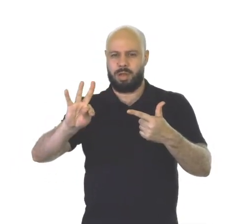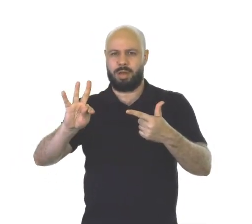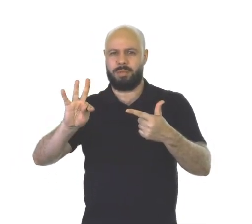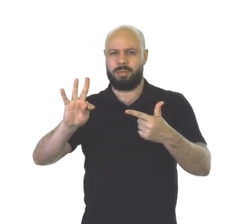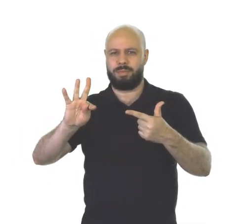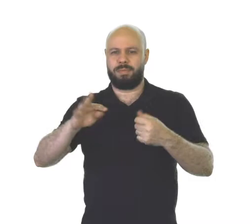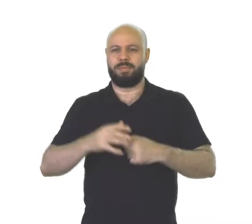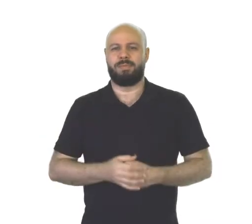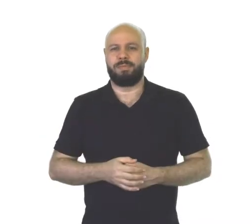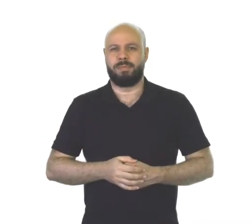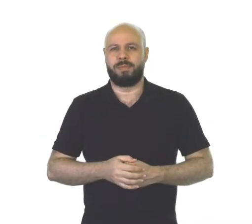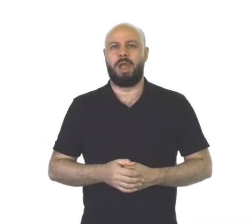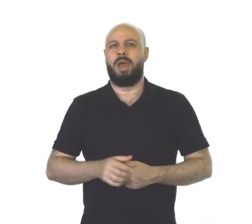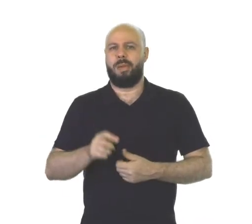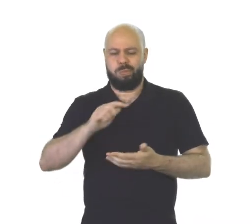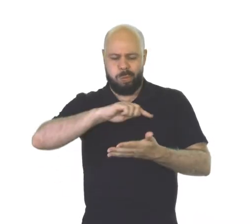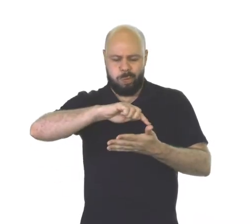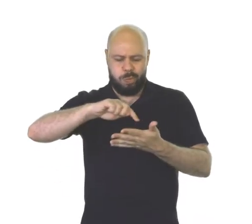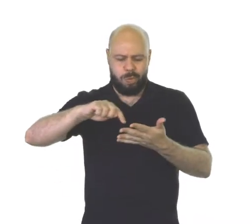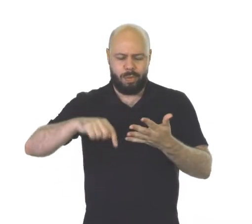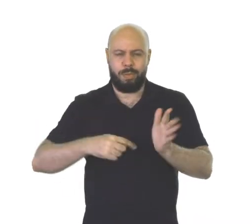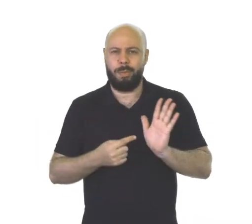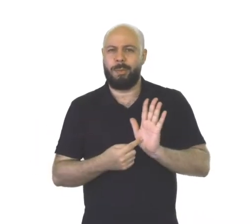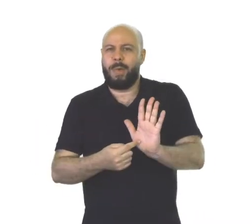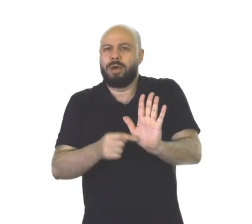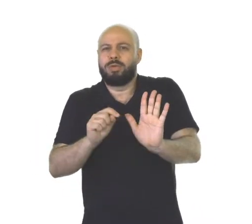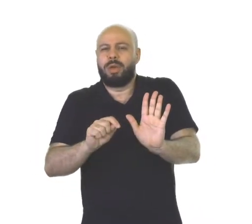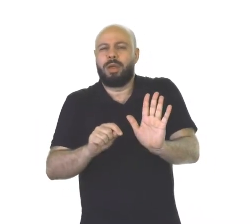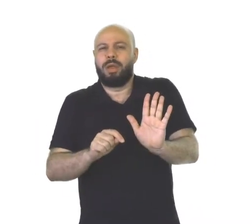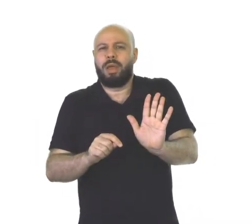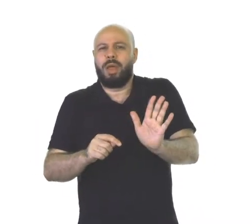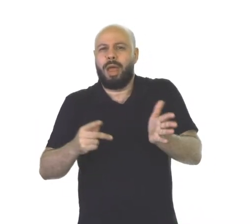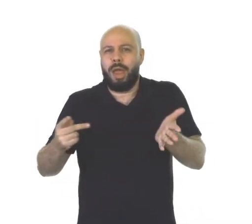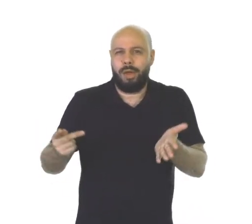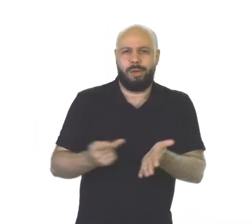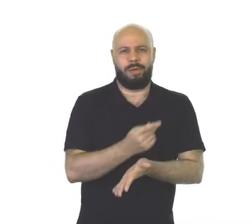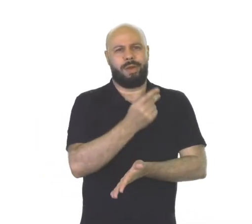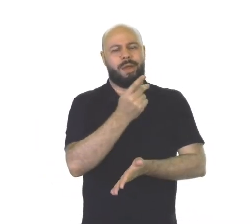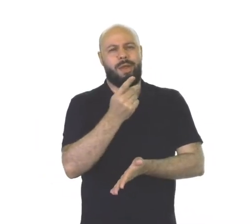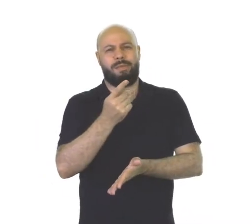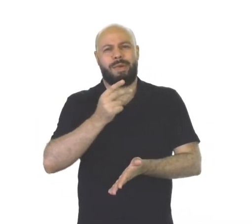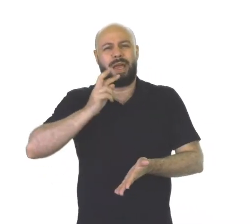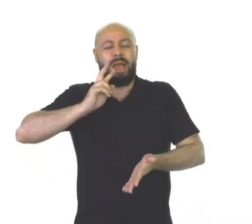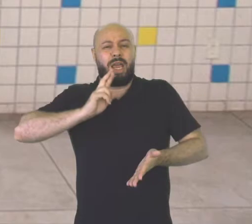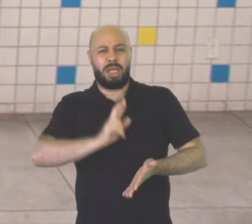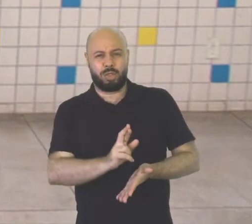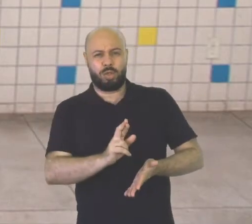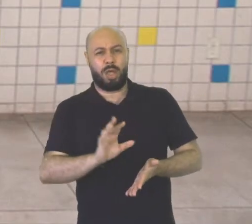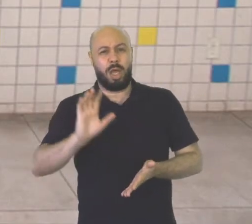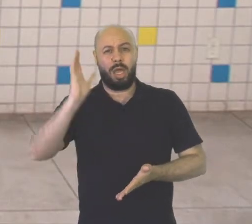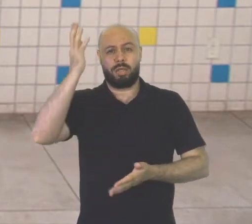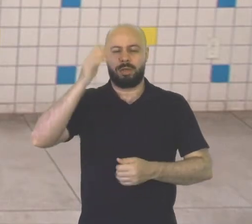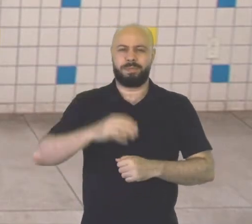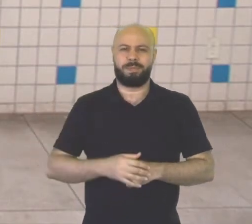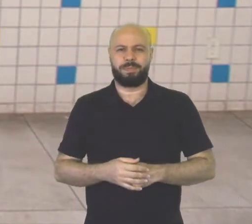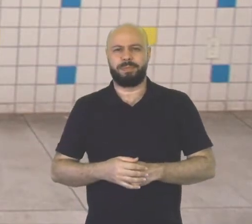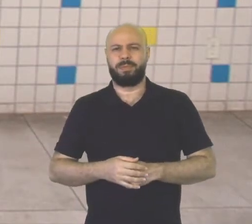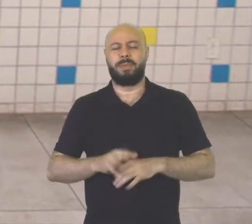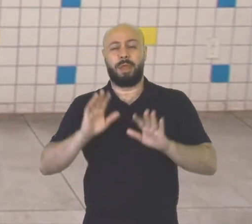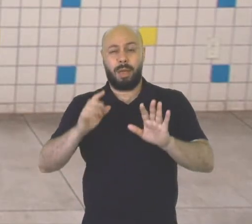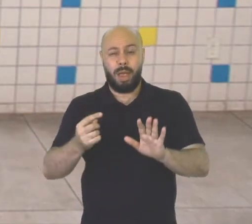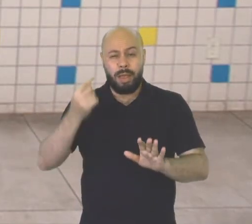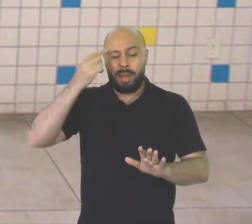palavras, pessoal, elas mostram efeito e resultado na nossa frase. Lembrando que a ideia é qual?